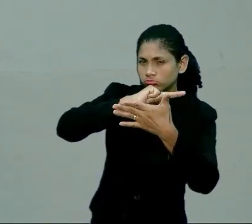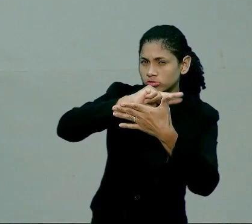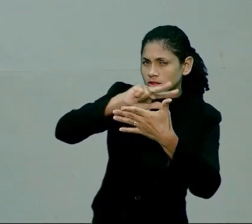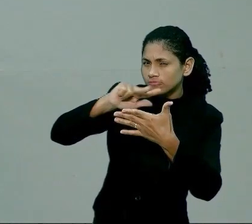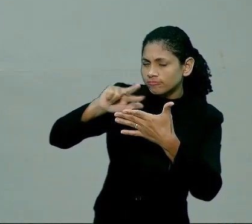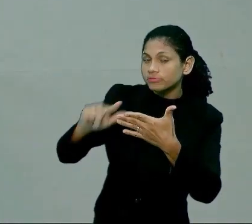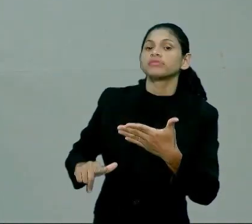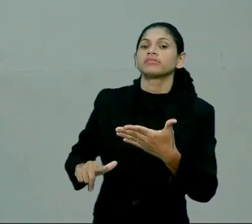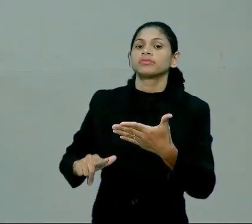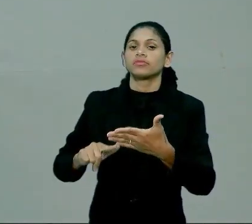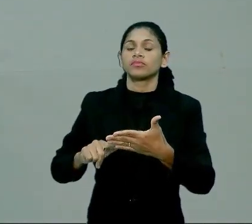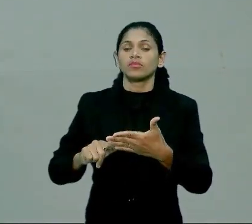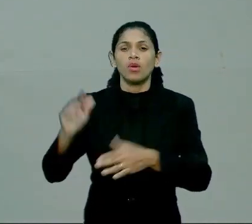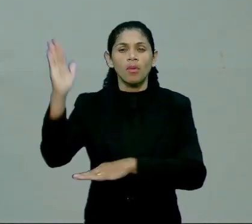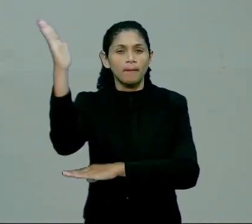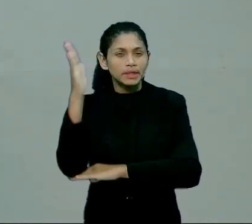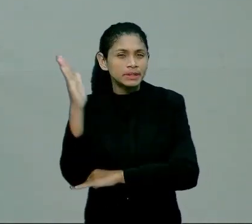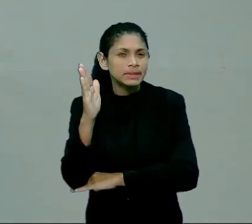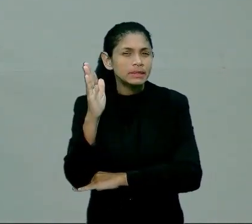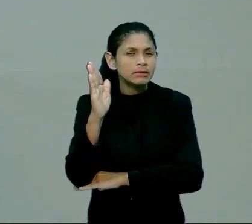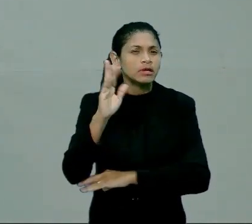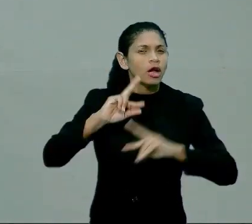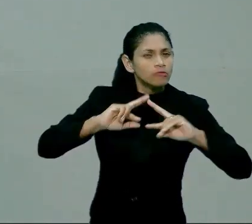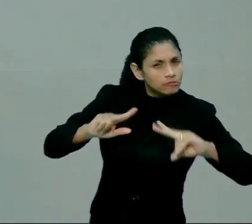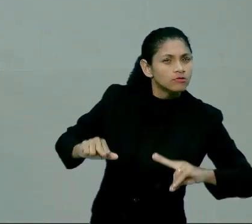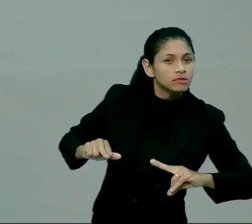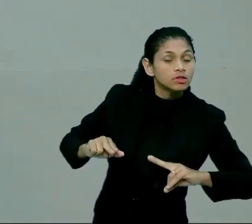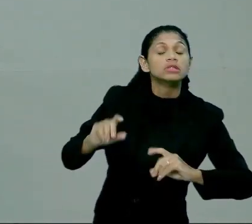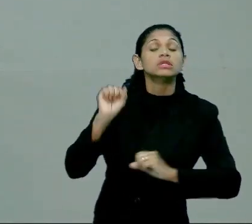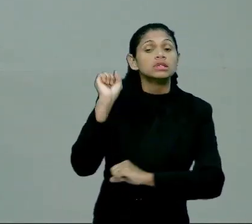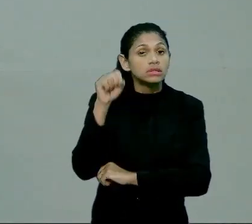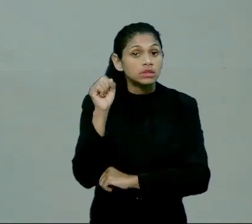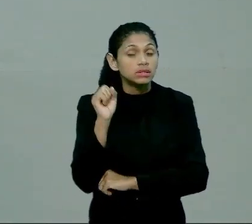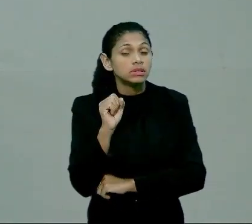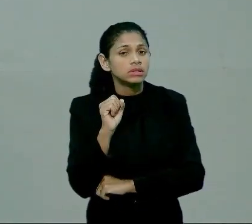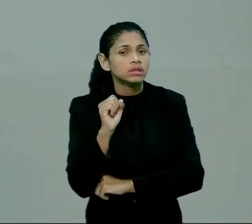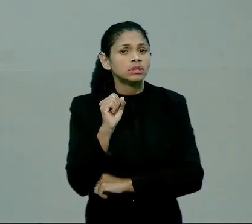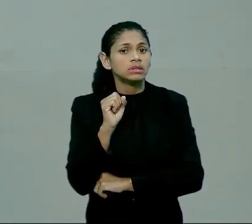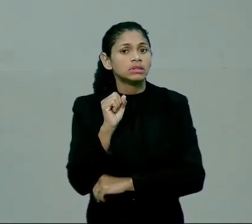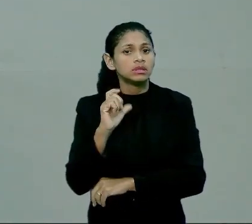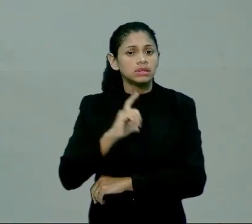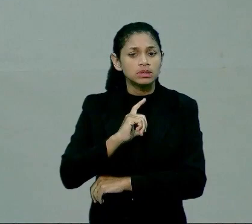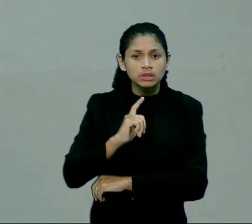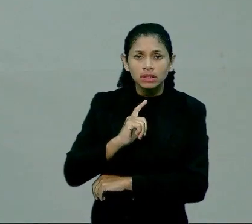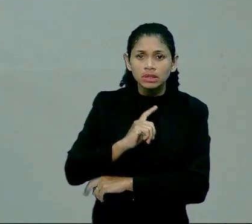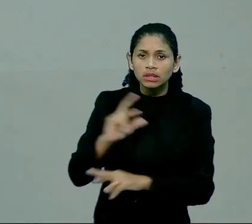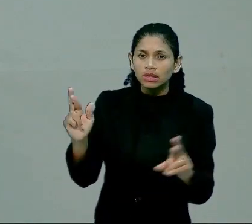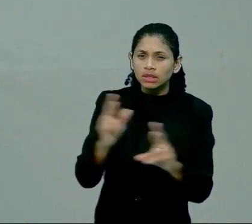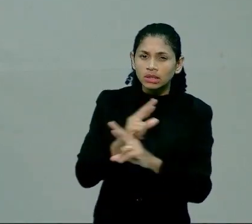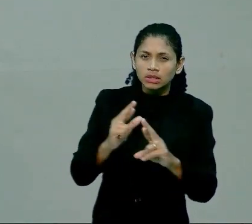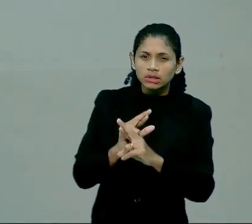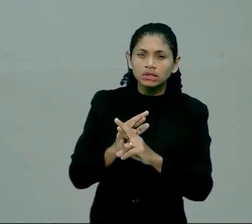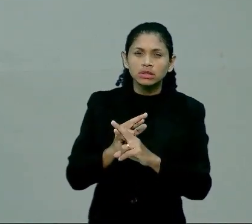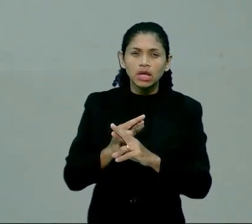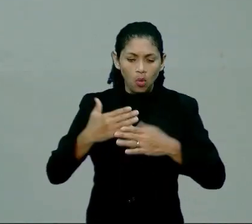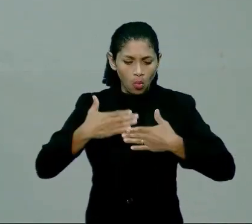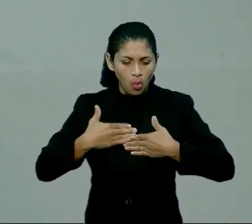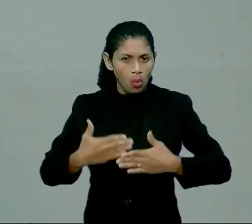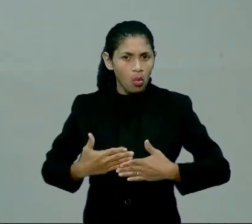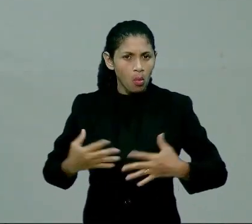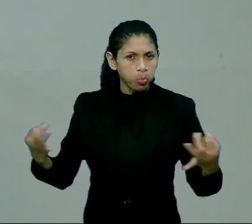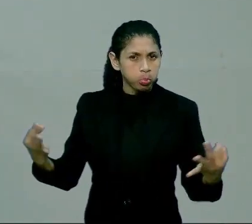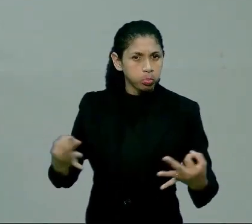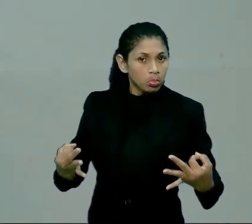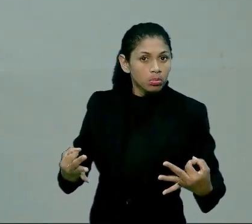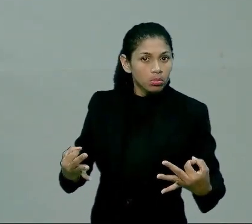país diverso? Sim. Tem correlação com a prática estética? Vamos observar se as outras alternativas vão ter alguma informação falha. Caso gere